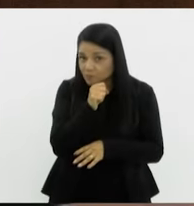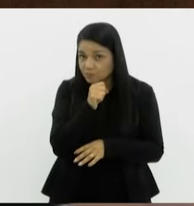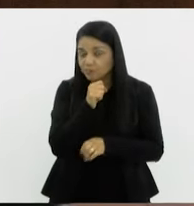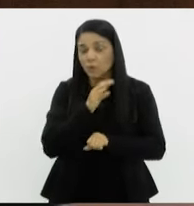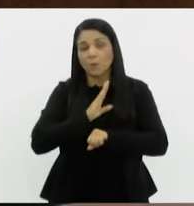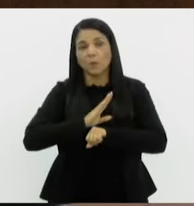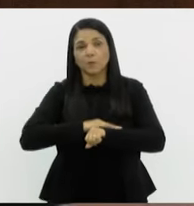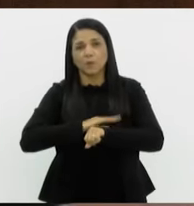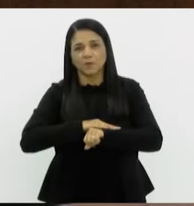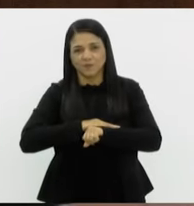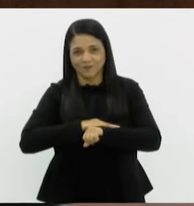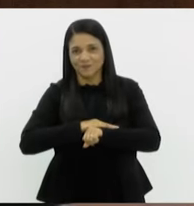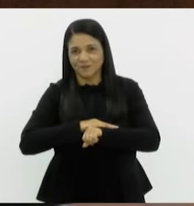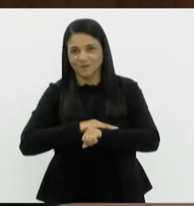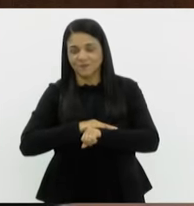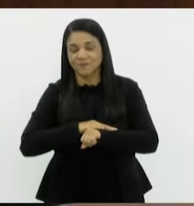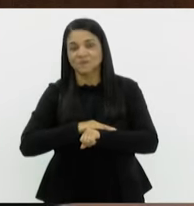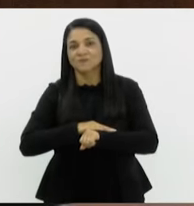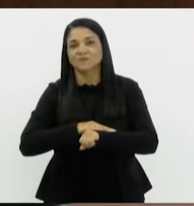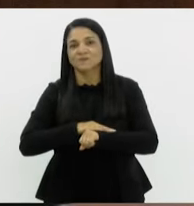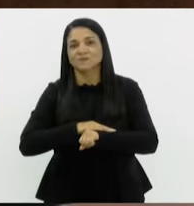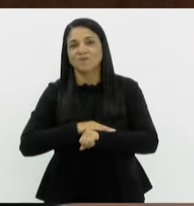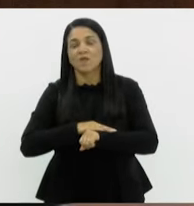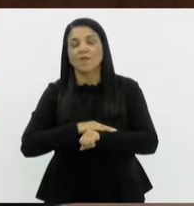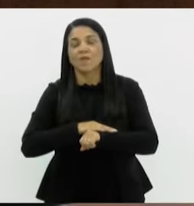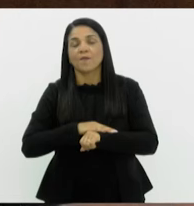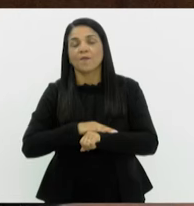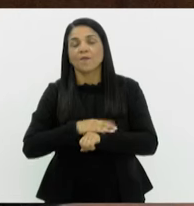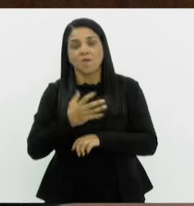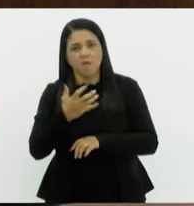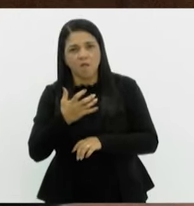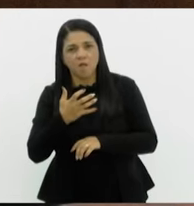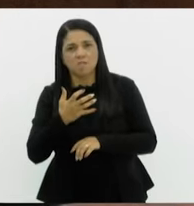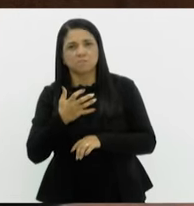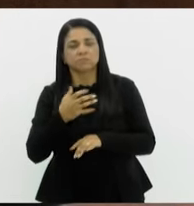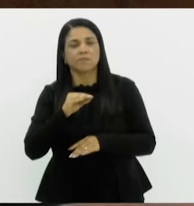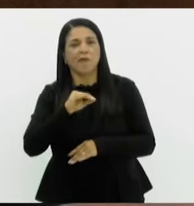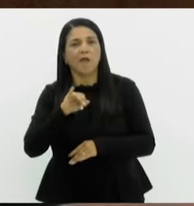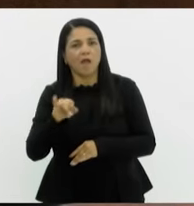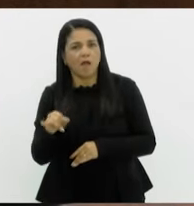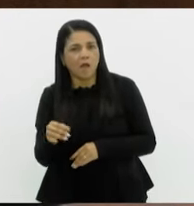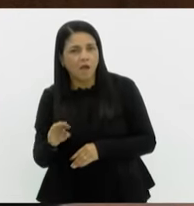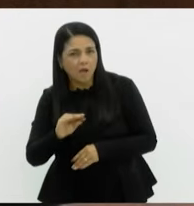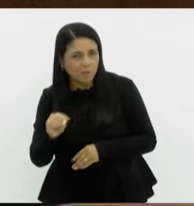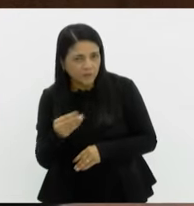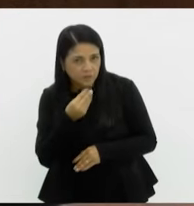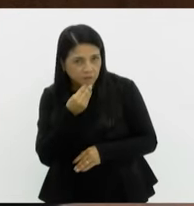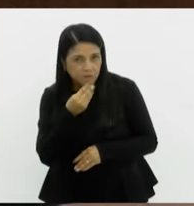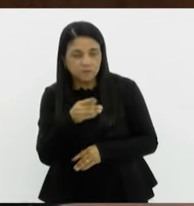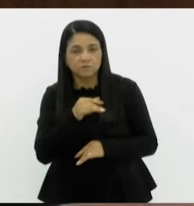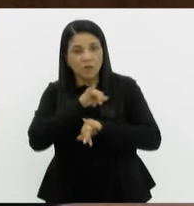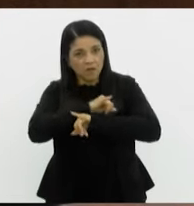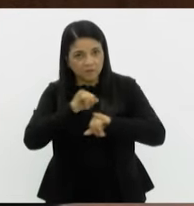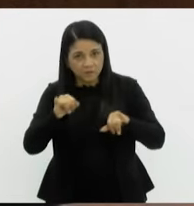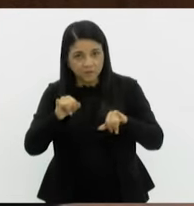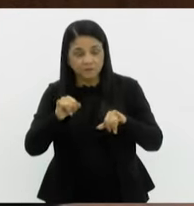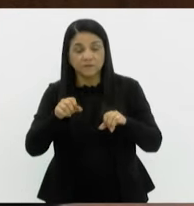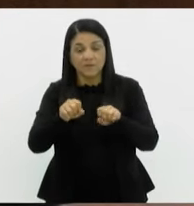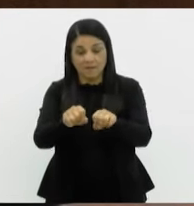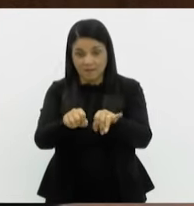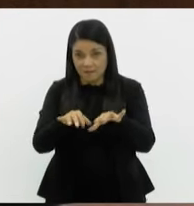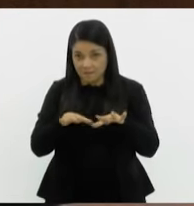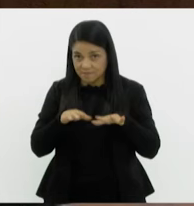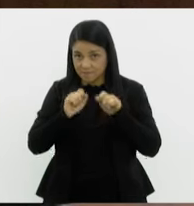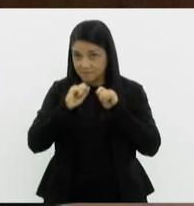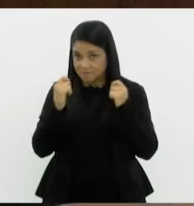momento. E, num breve momento, eu queria aqui aproveitar para dizer para todos que a Assembleia